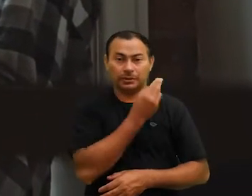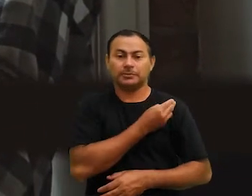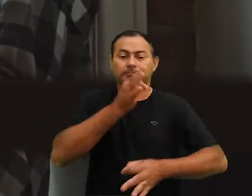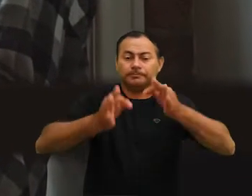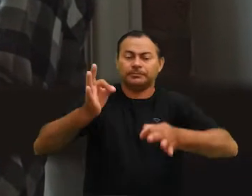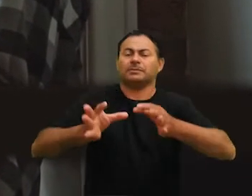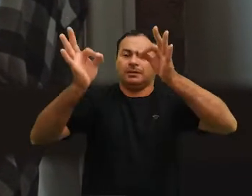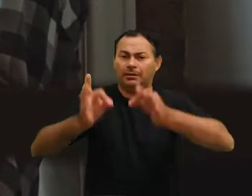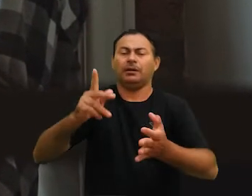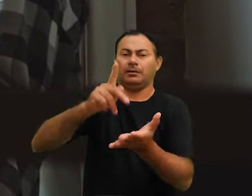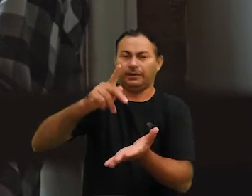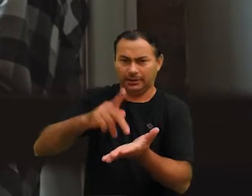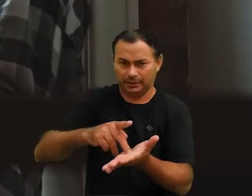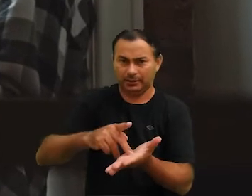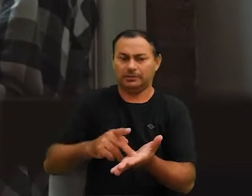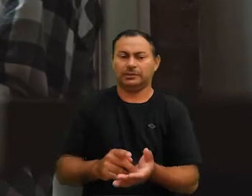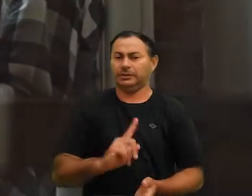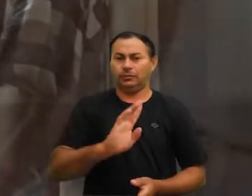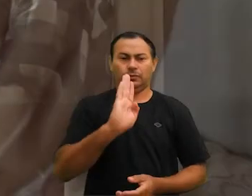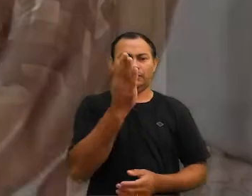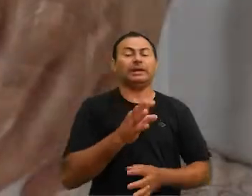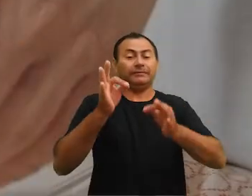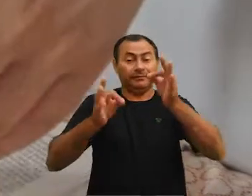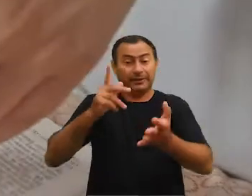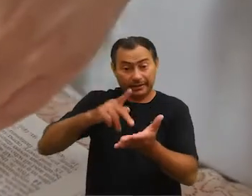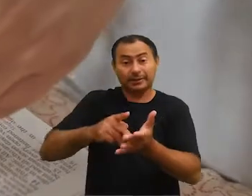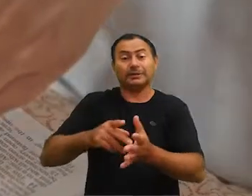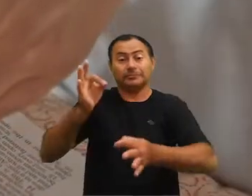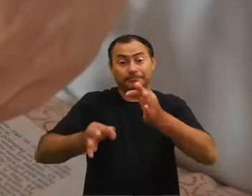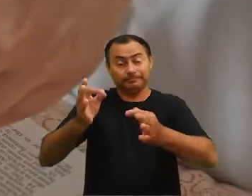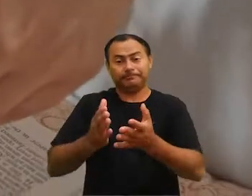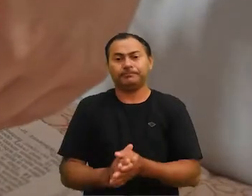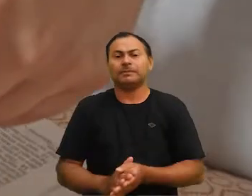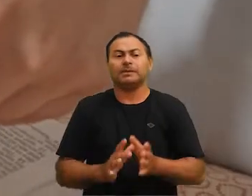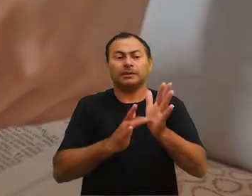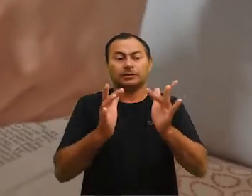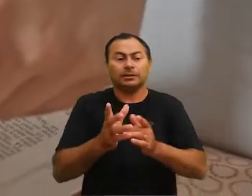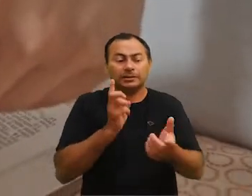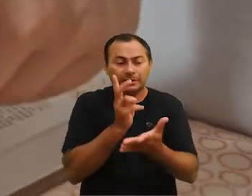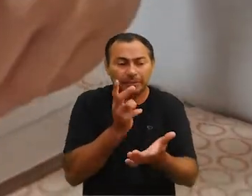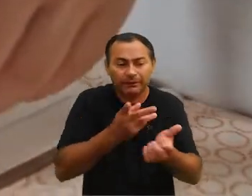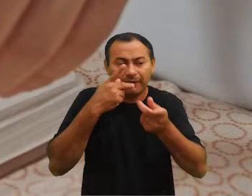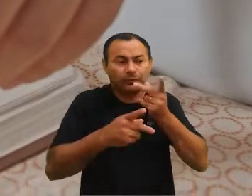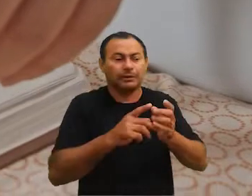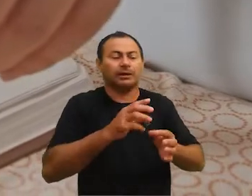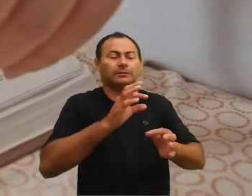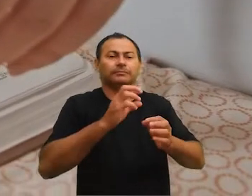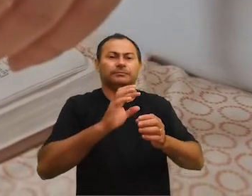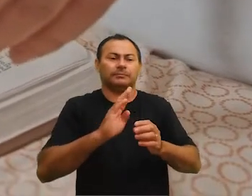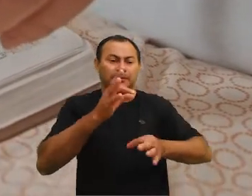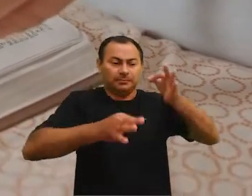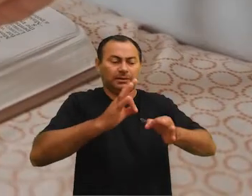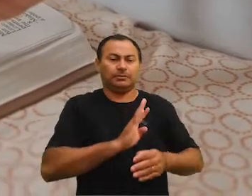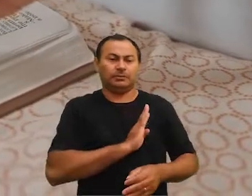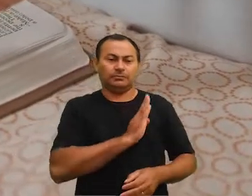ser autêntica, verdadeira. Jesus sempre disse que a justiça dos escribas e fariseus era hipócrita. Não